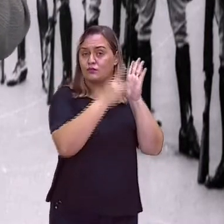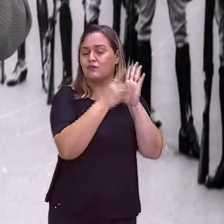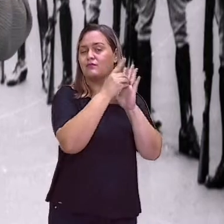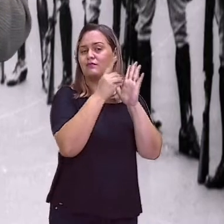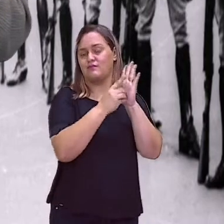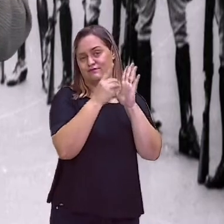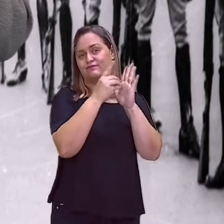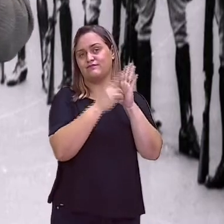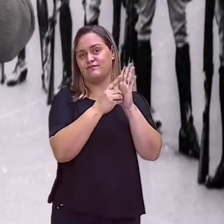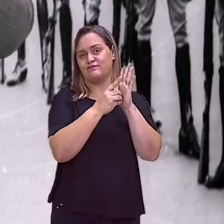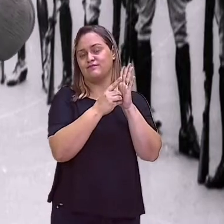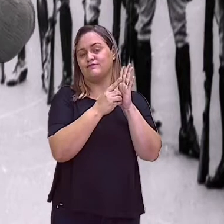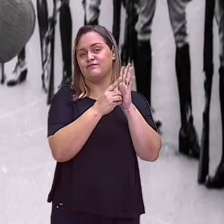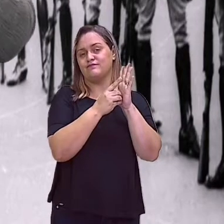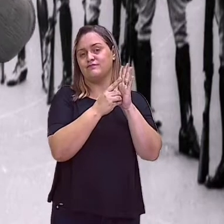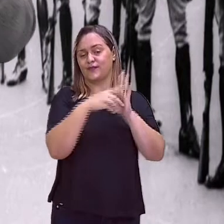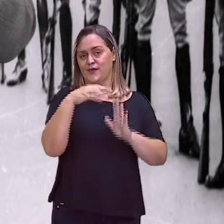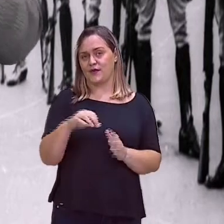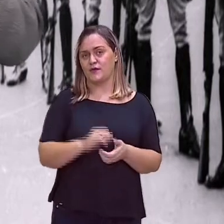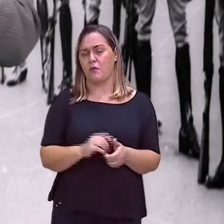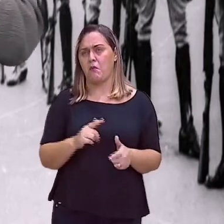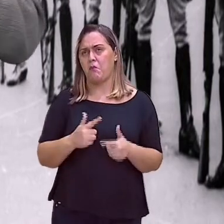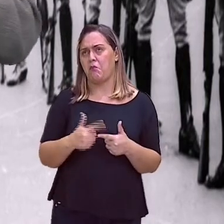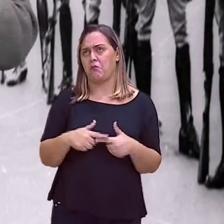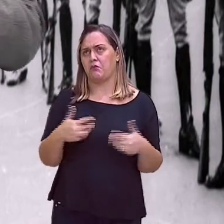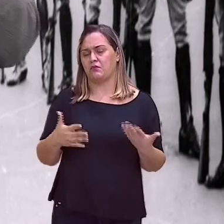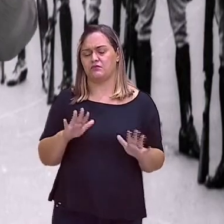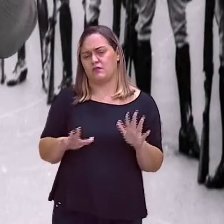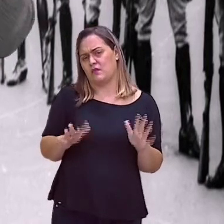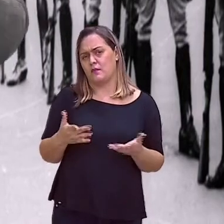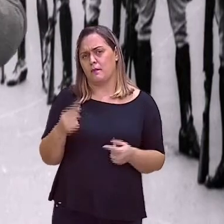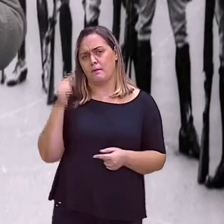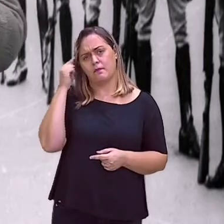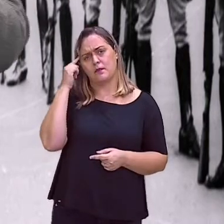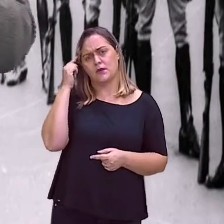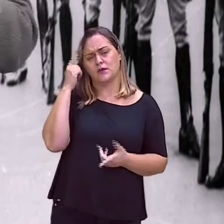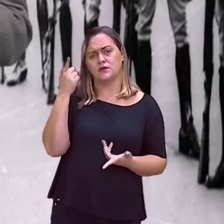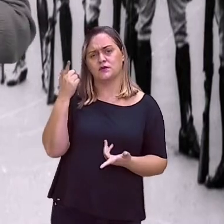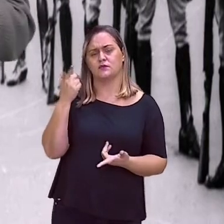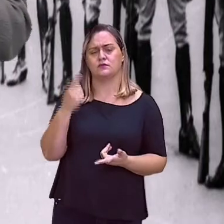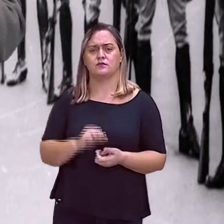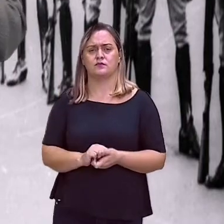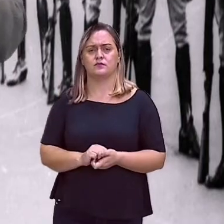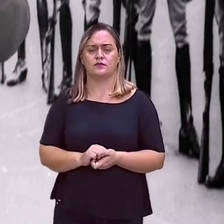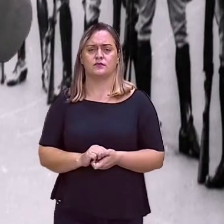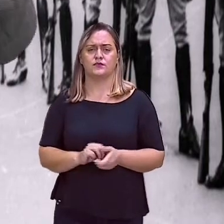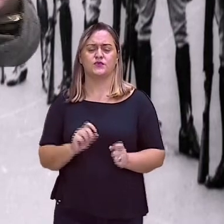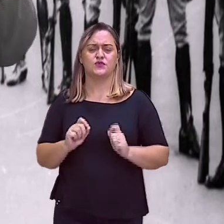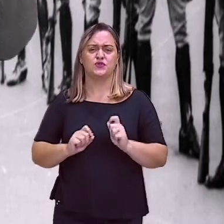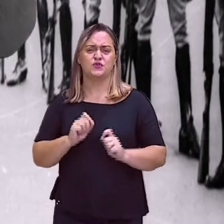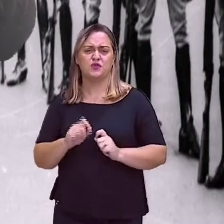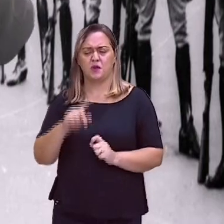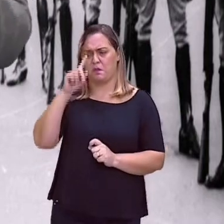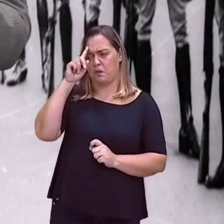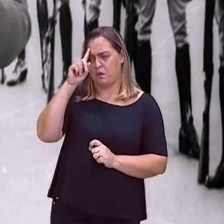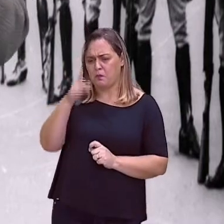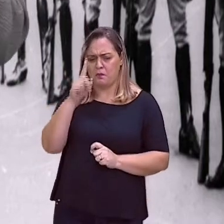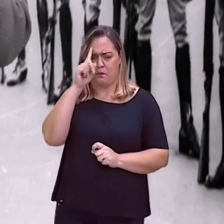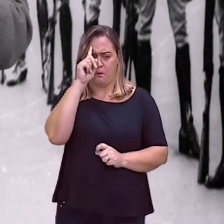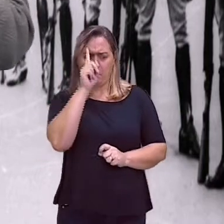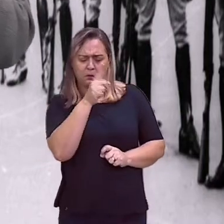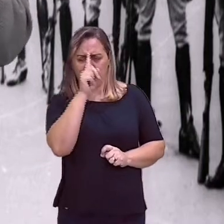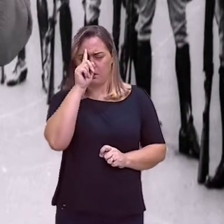da polícia, ou porque ele já estava mesmo com esse interesse em comandar o